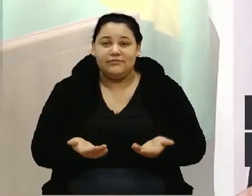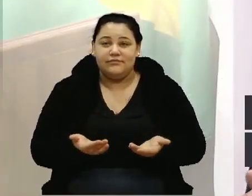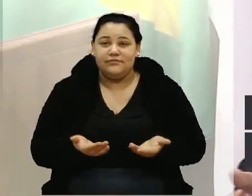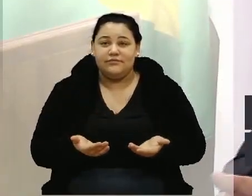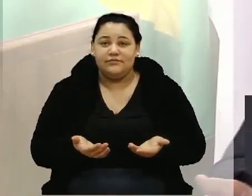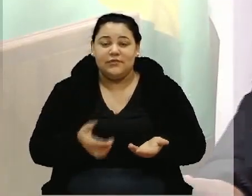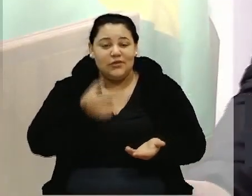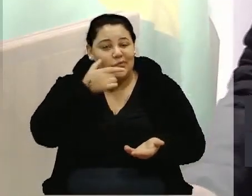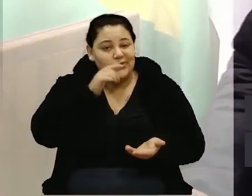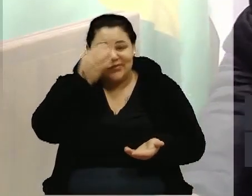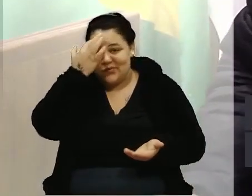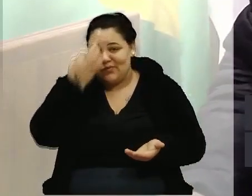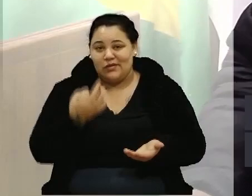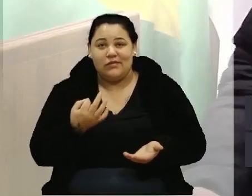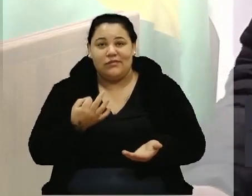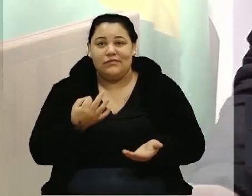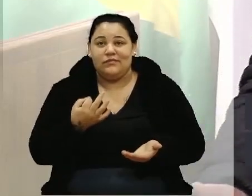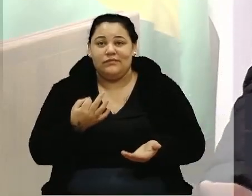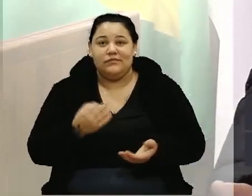consigo compreender.